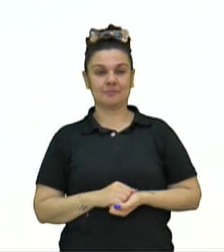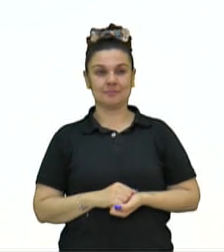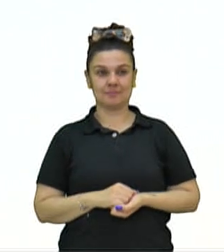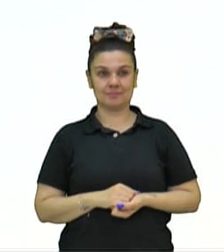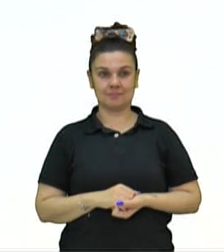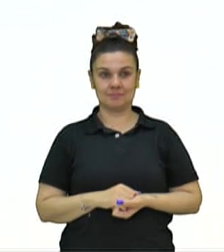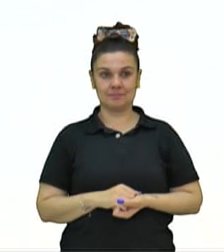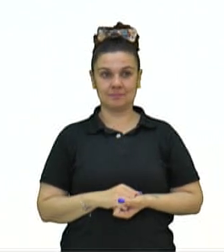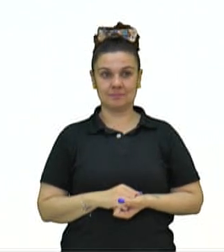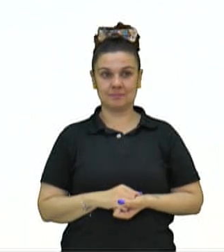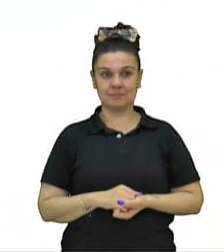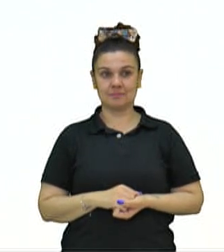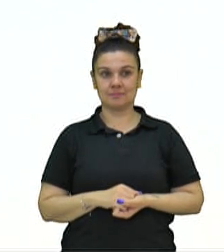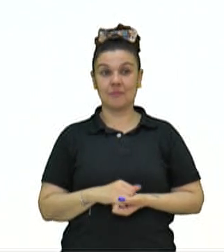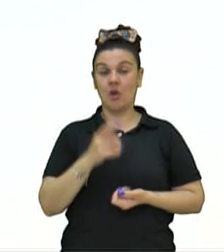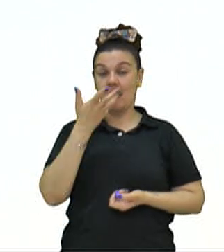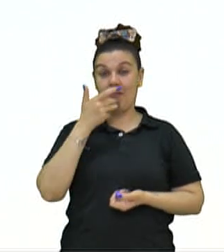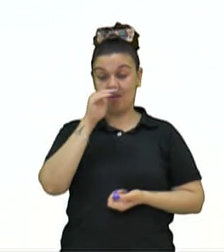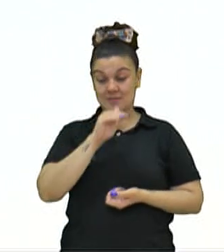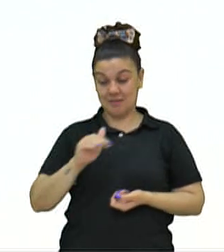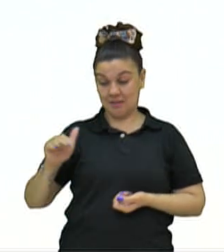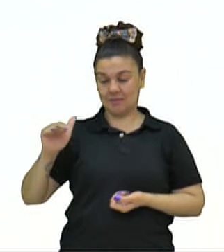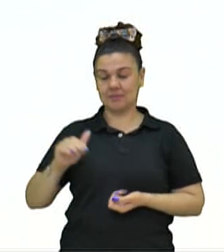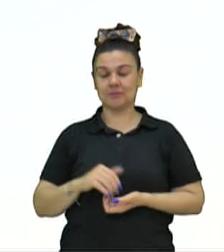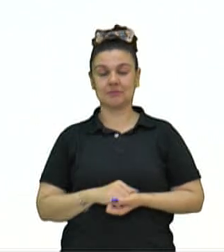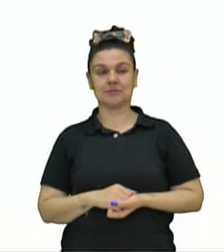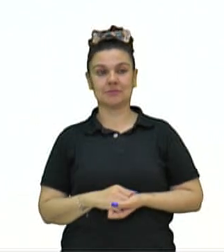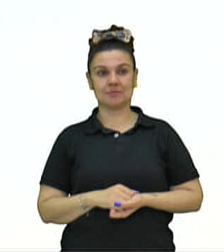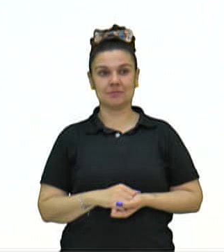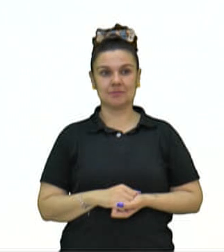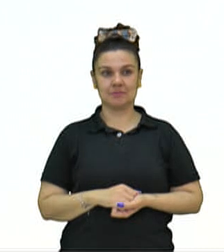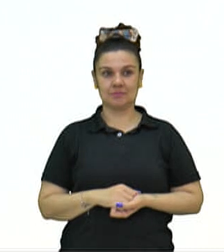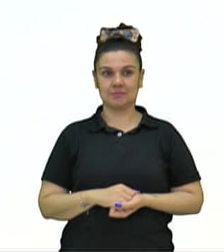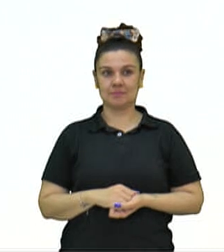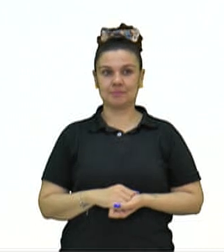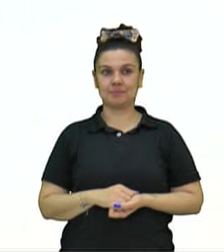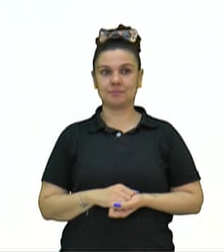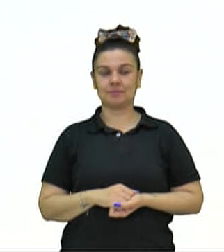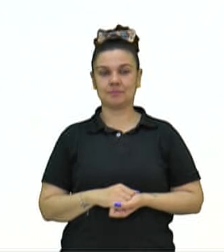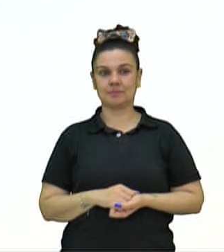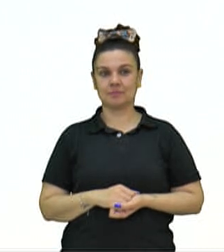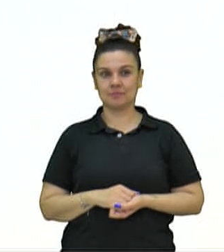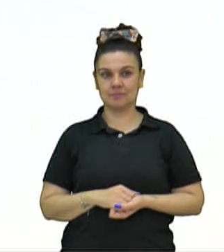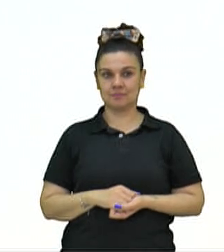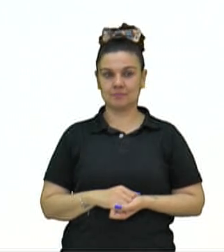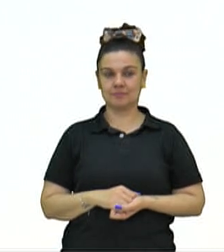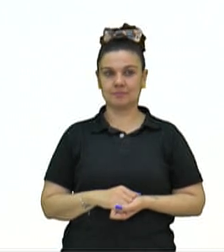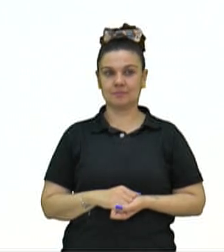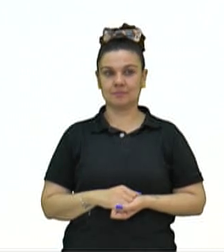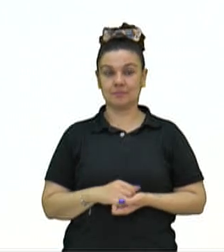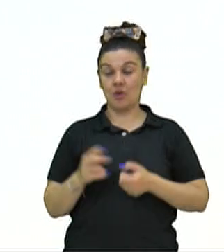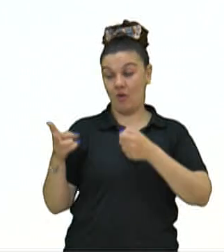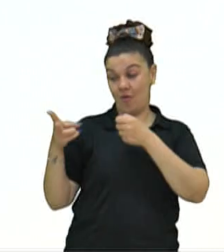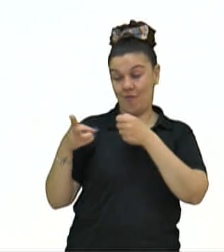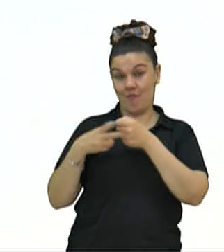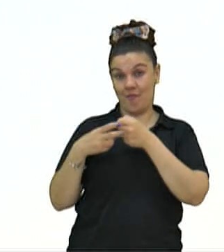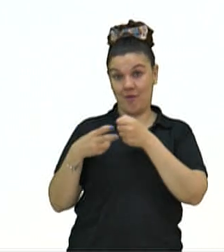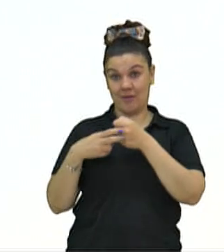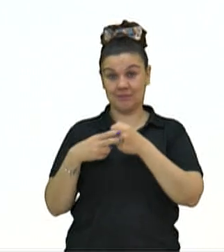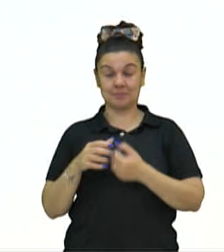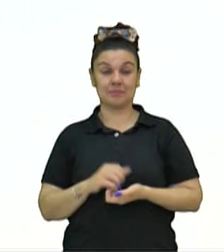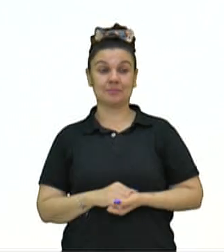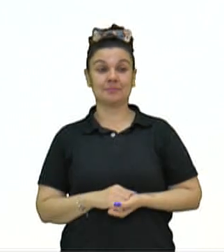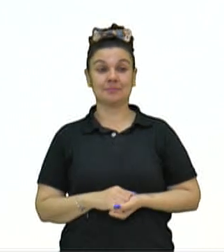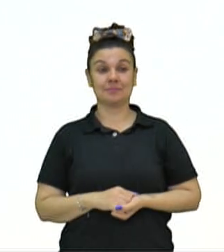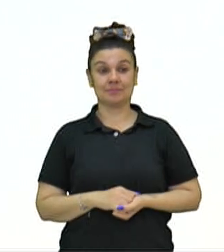children, as crianças, ó, o verbo to go to the beach. Léo, o verbinho to